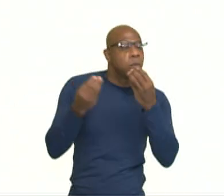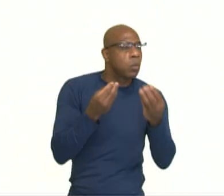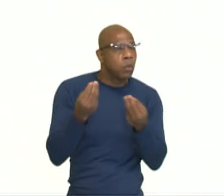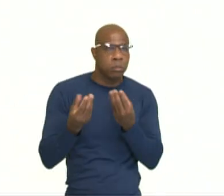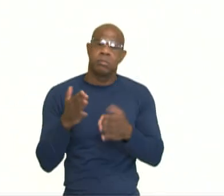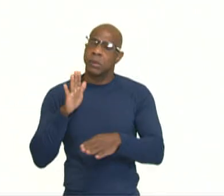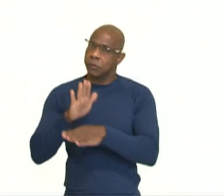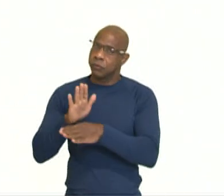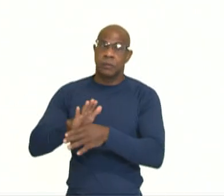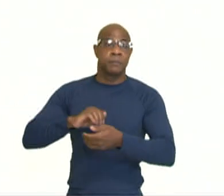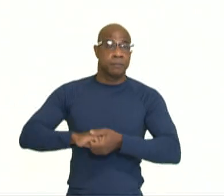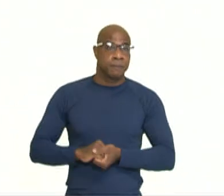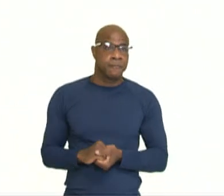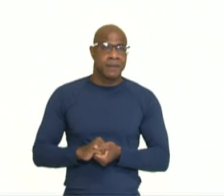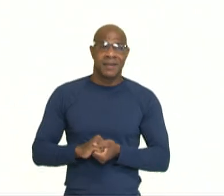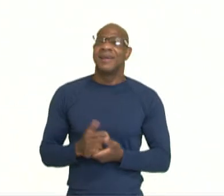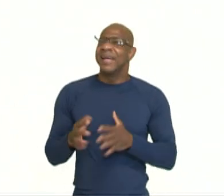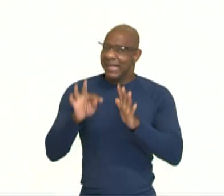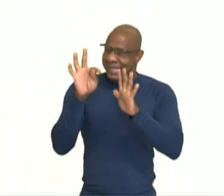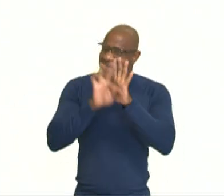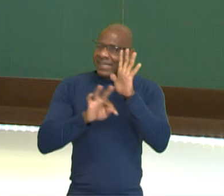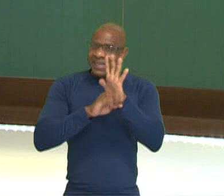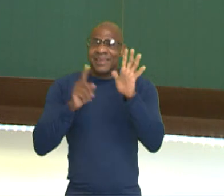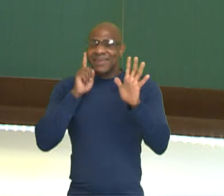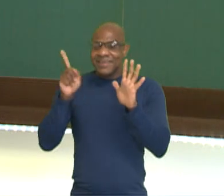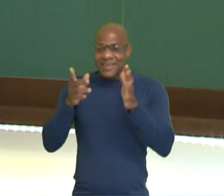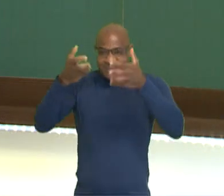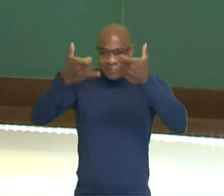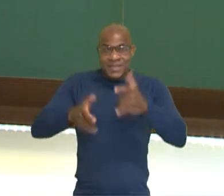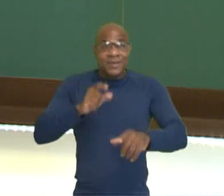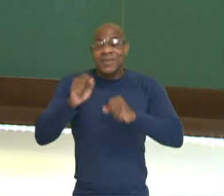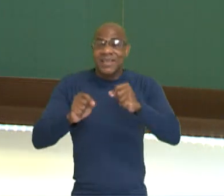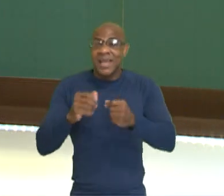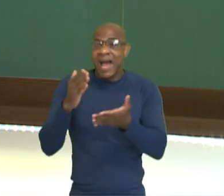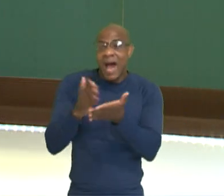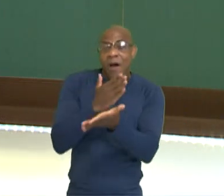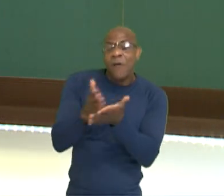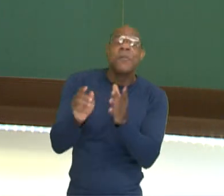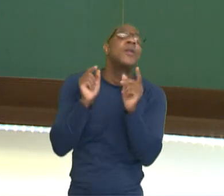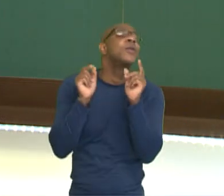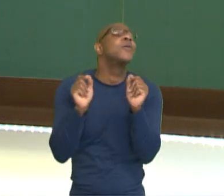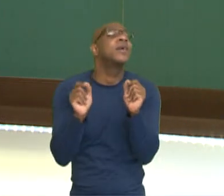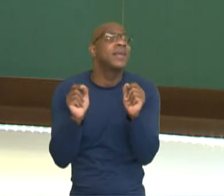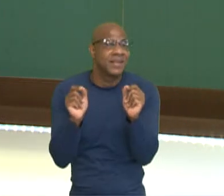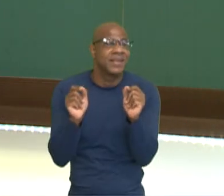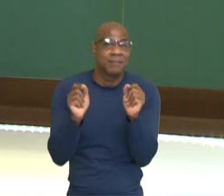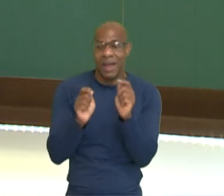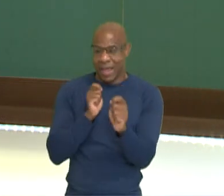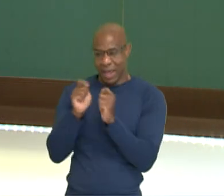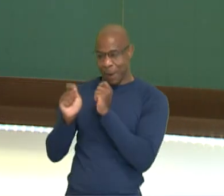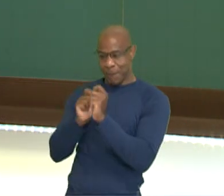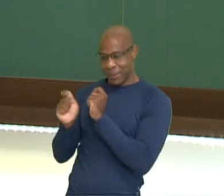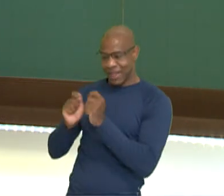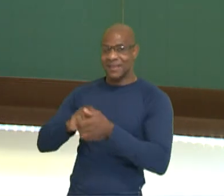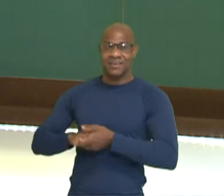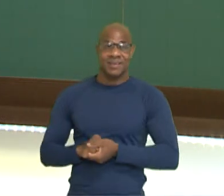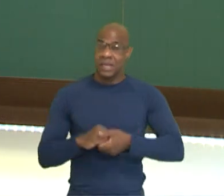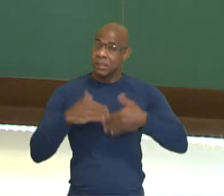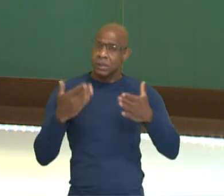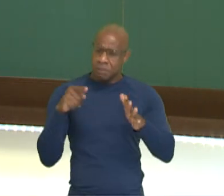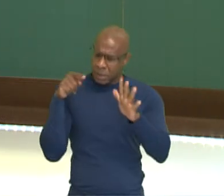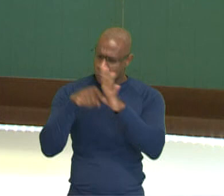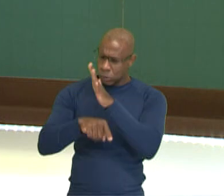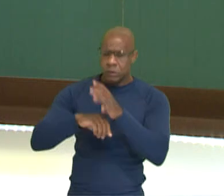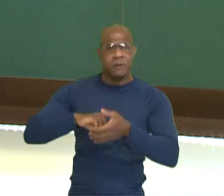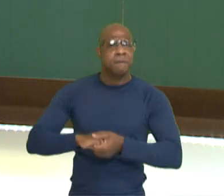Viu que o texto já direciona algumas questões para a reportagem. E eu te